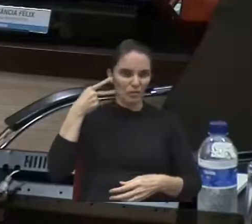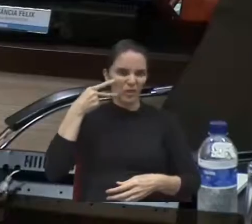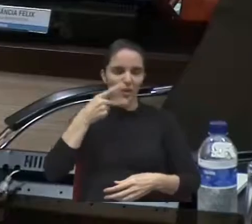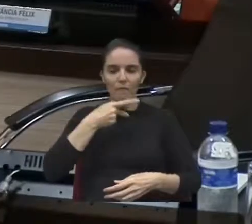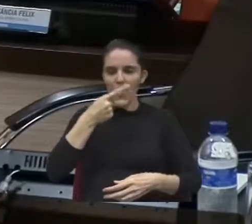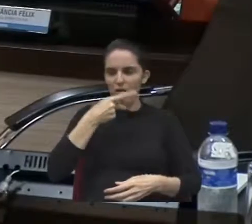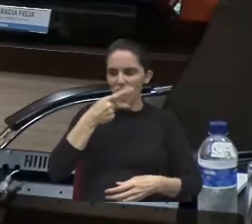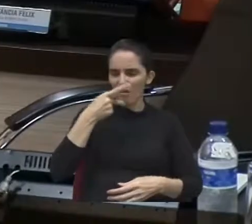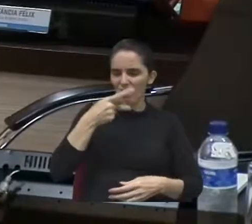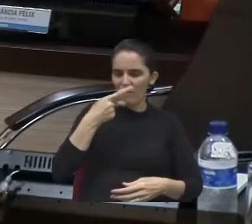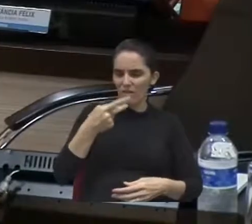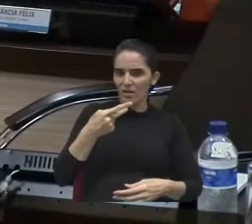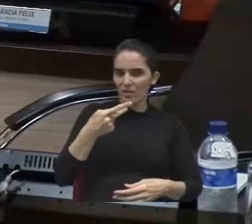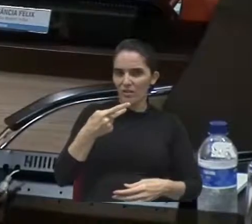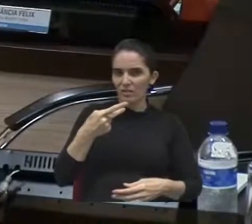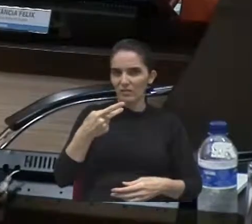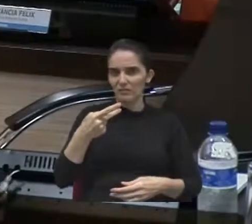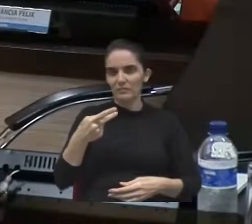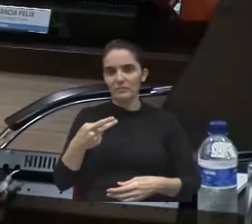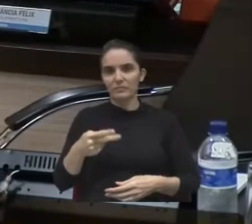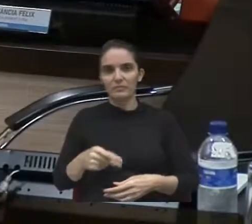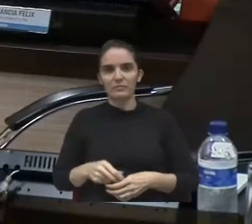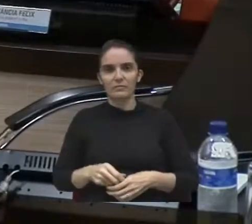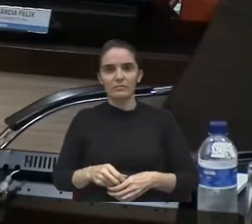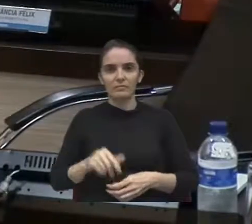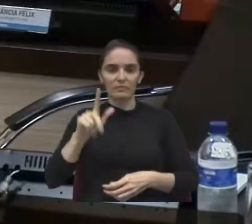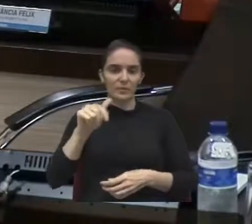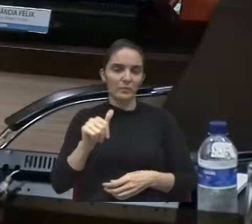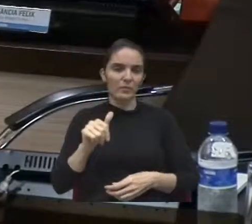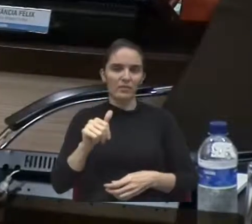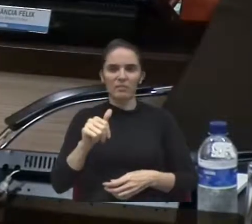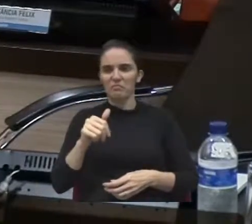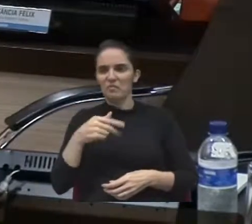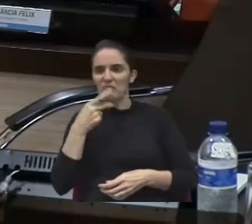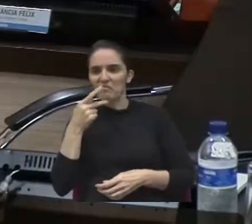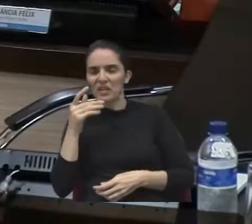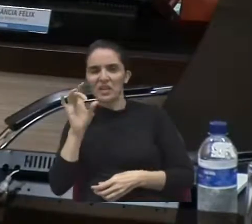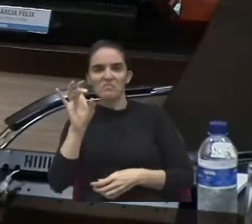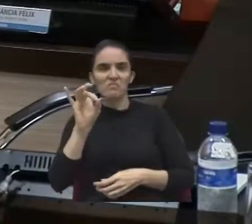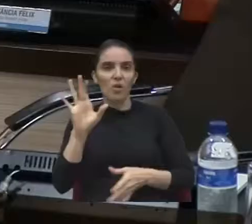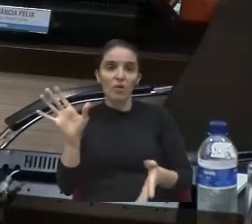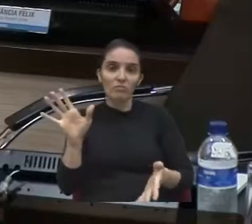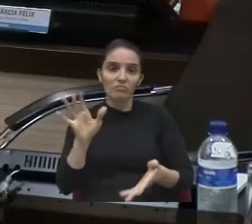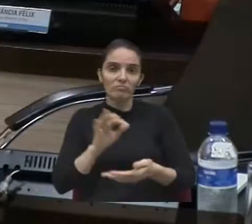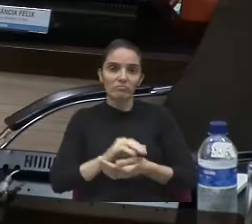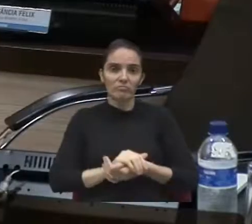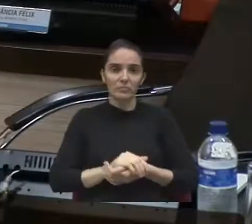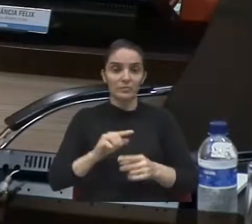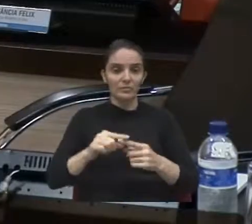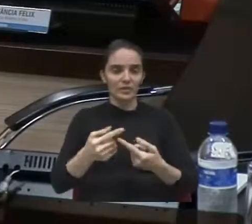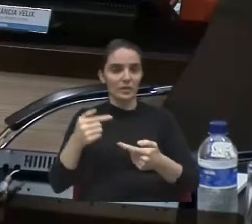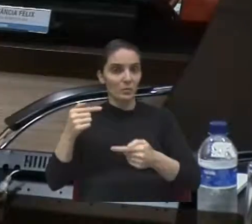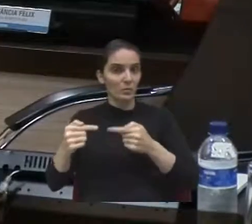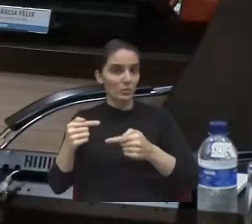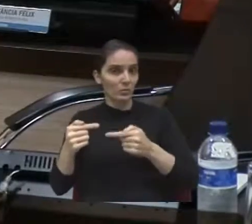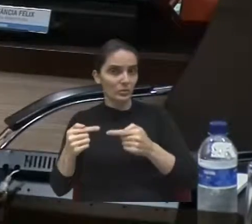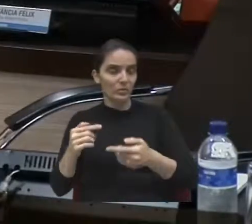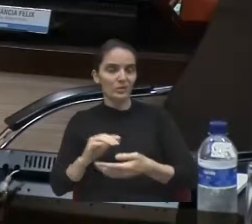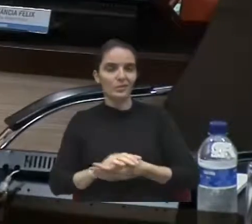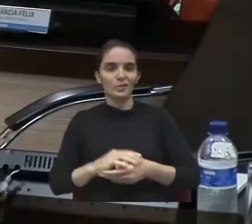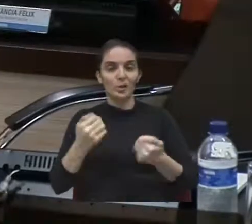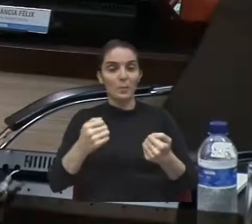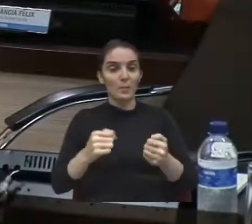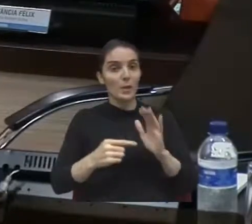denominado, aspas, fla-flu, e a política com o resultado efetivo acaba